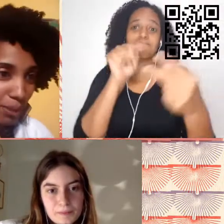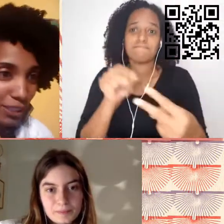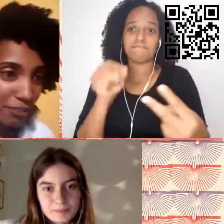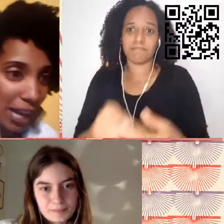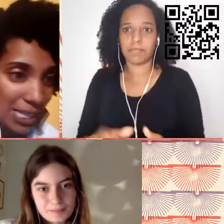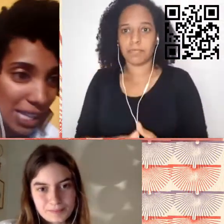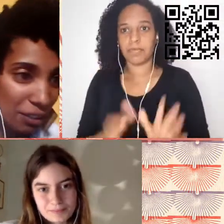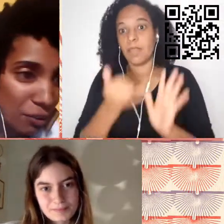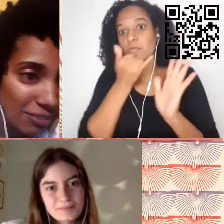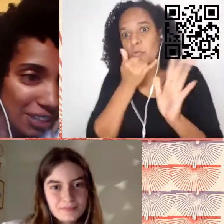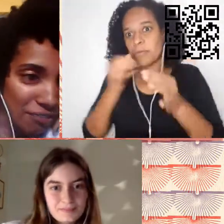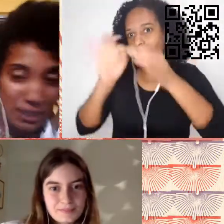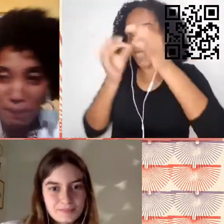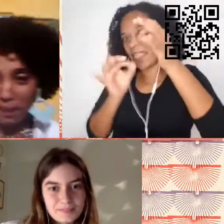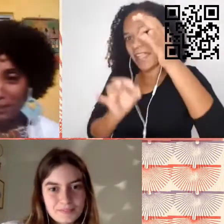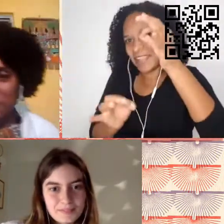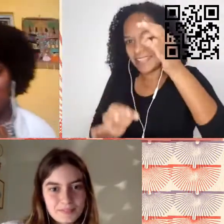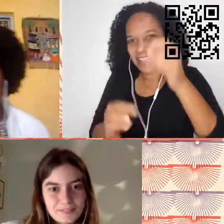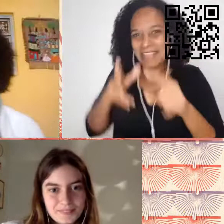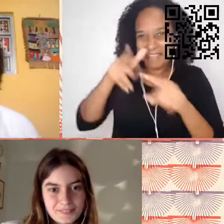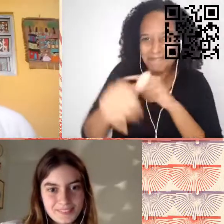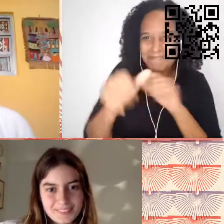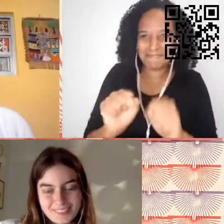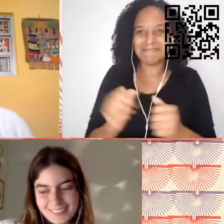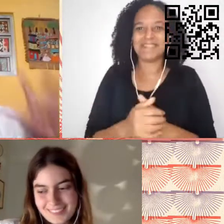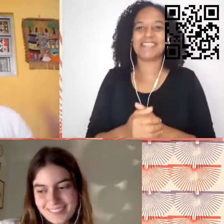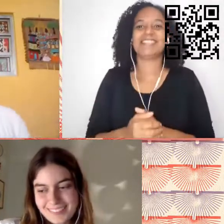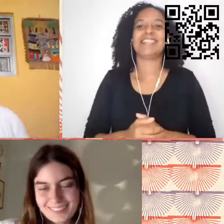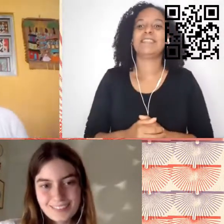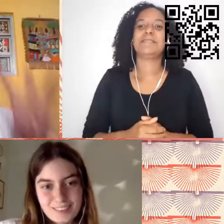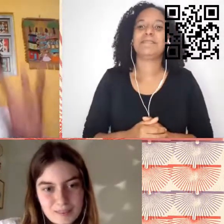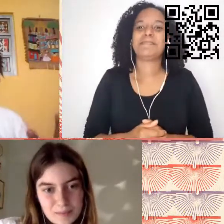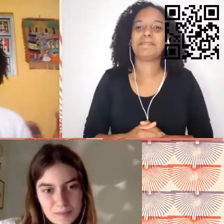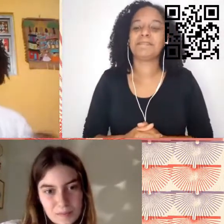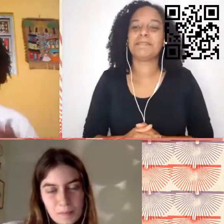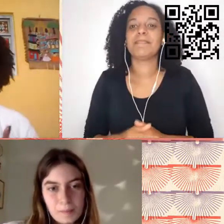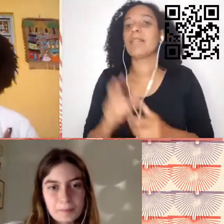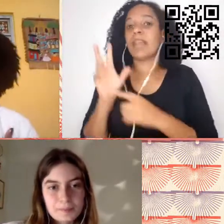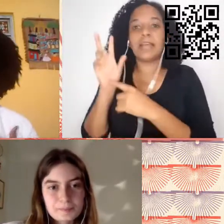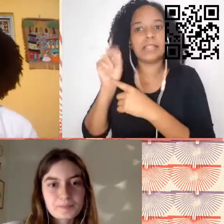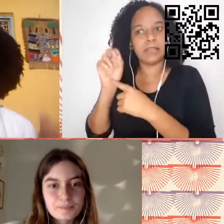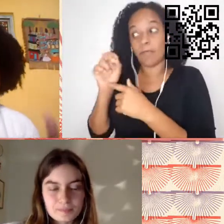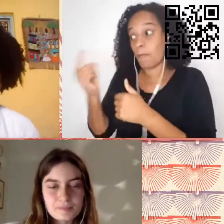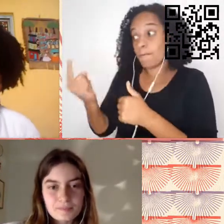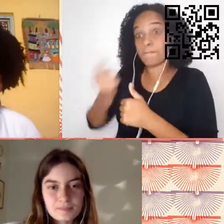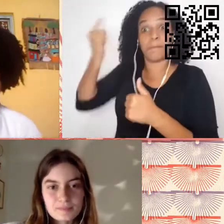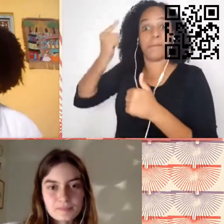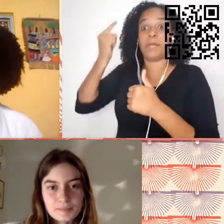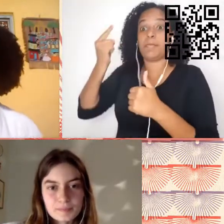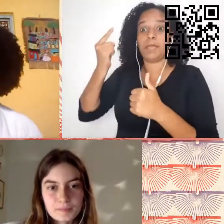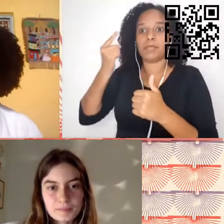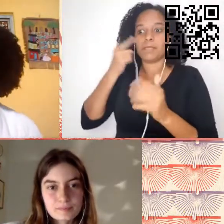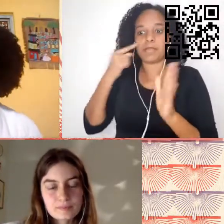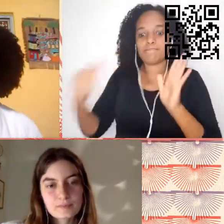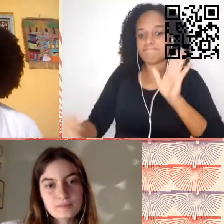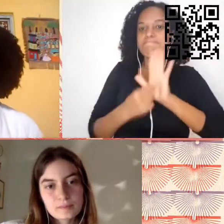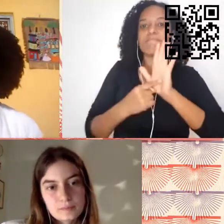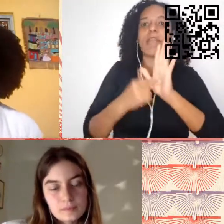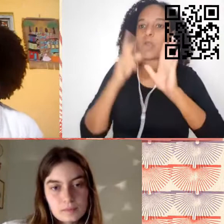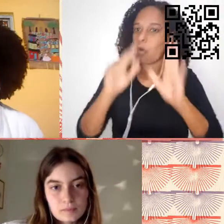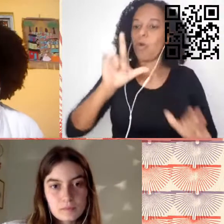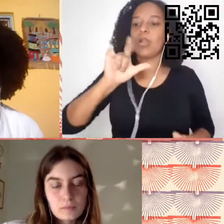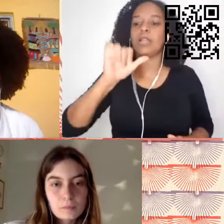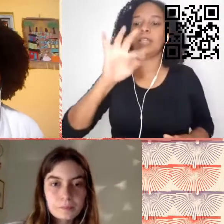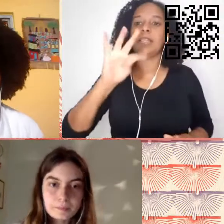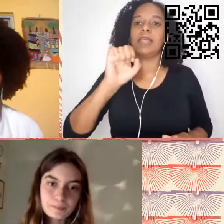vocês podem falar, se quiserem intervir também, tá, meninas? Tá. Então, a minha avó é o primeiro marco de literatura, mas eu também queria falar sobre